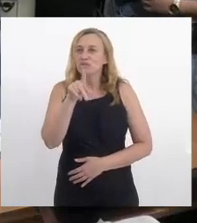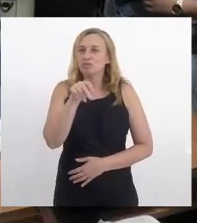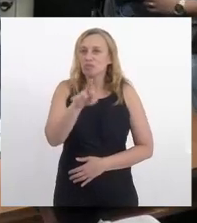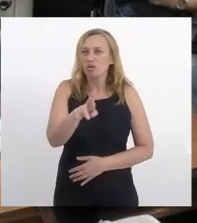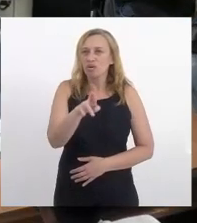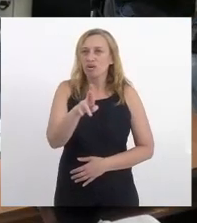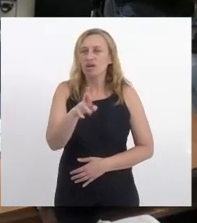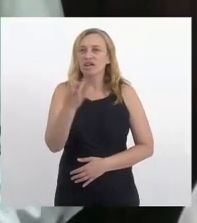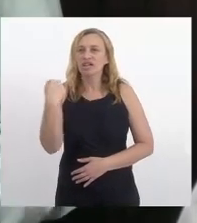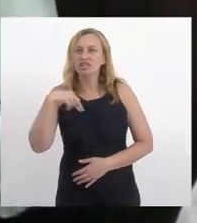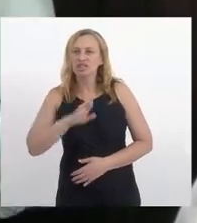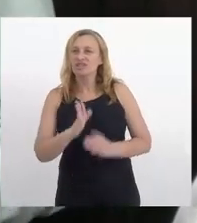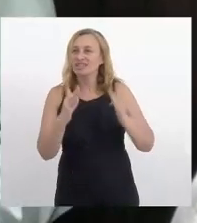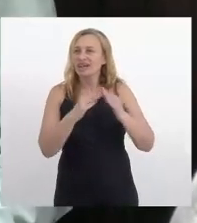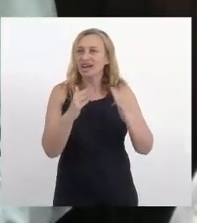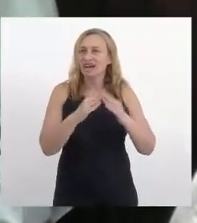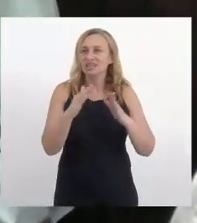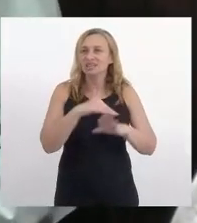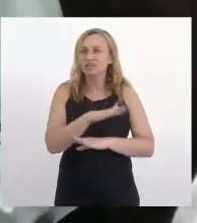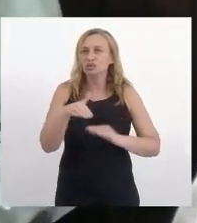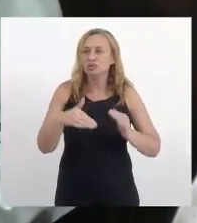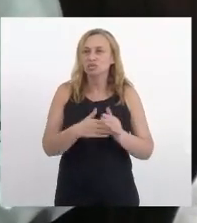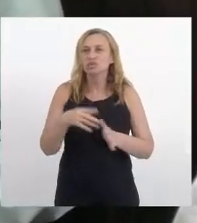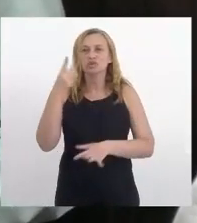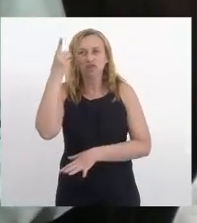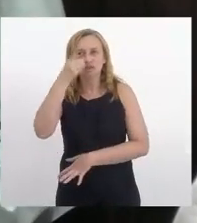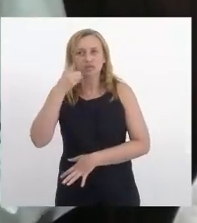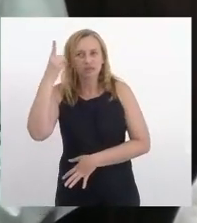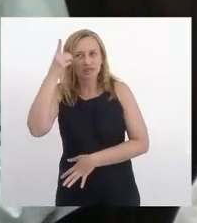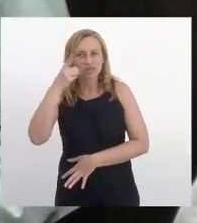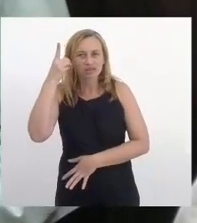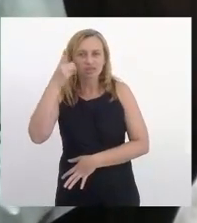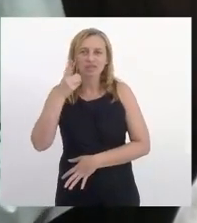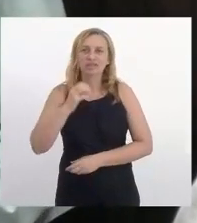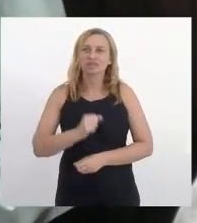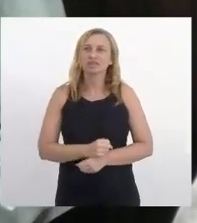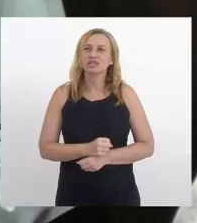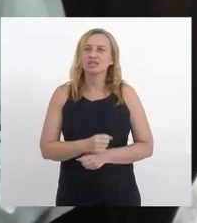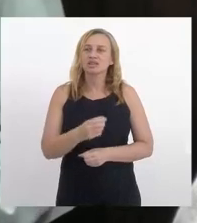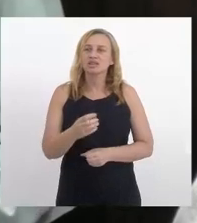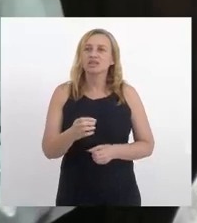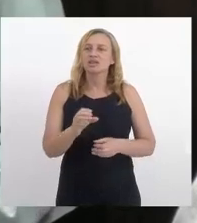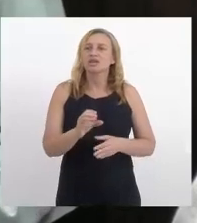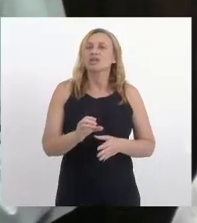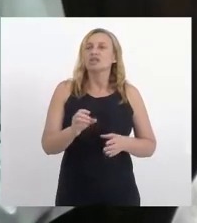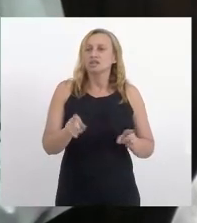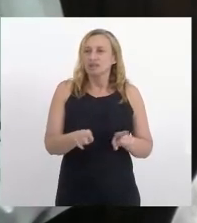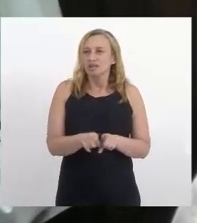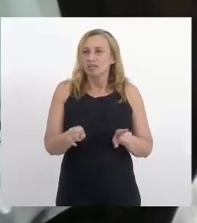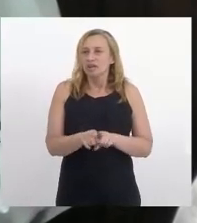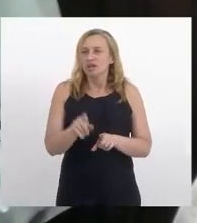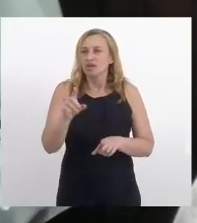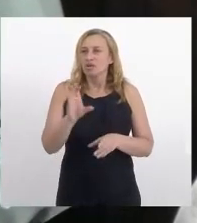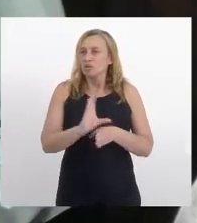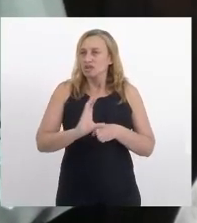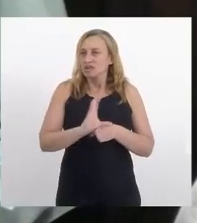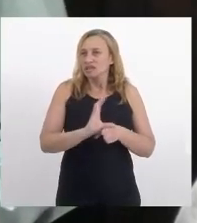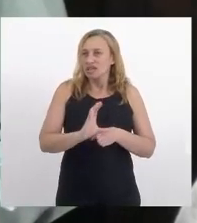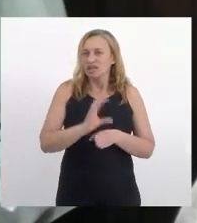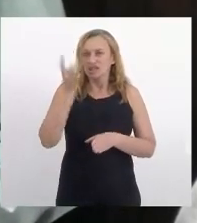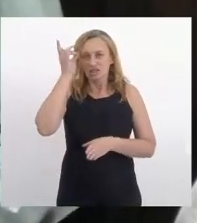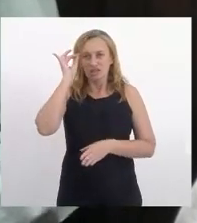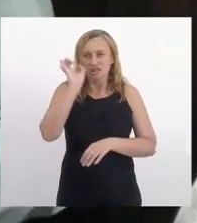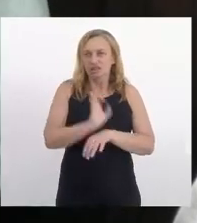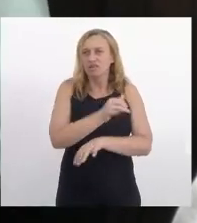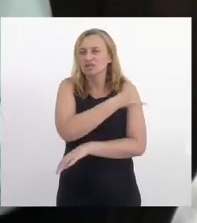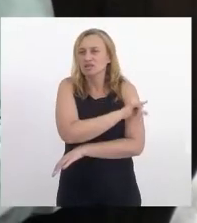A esta casa, a todos os deputados, pela concessão ao Conselho Espírita do Estado do Rio de Janeiro. Agradecemos